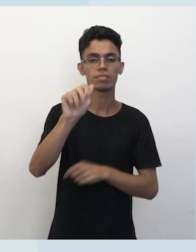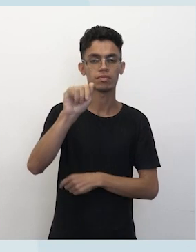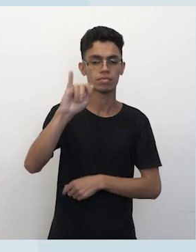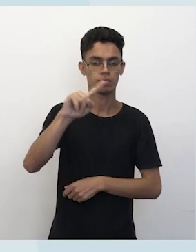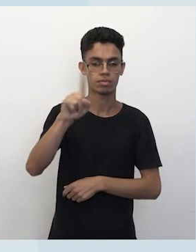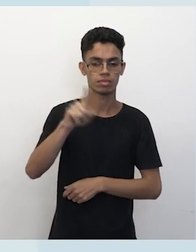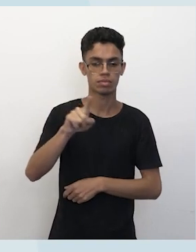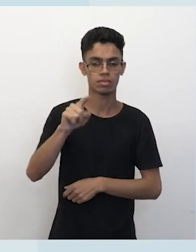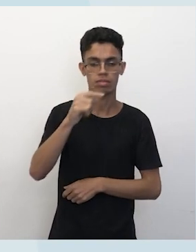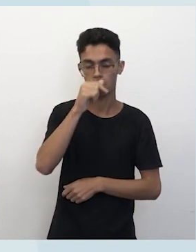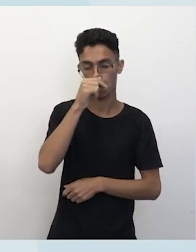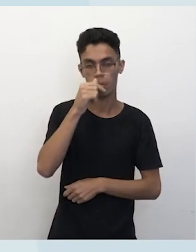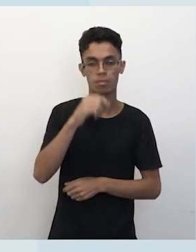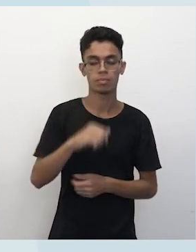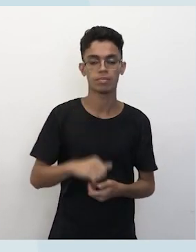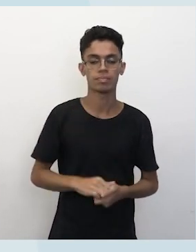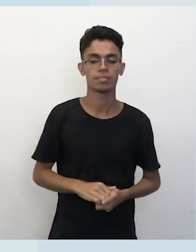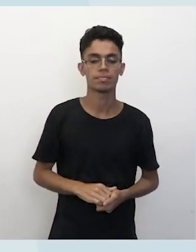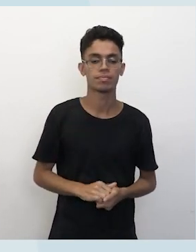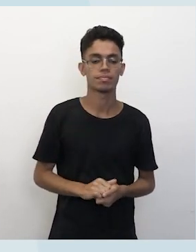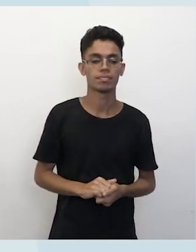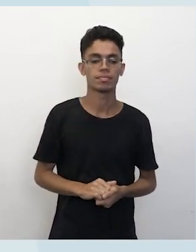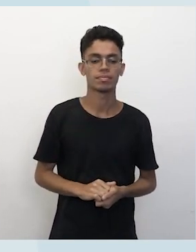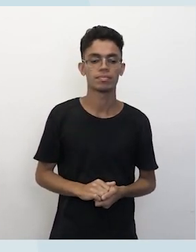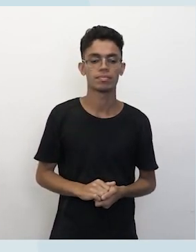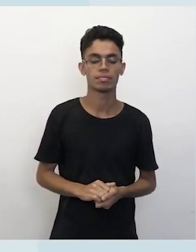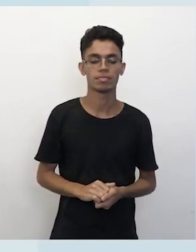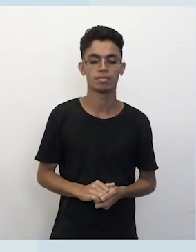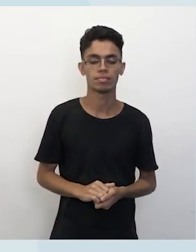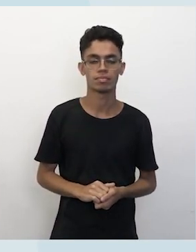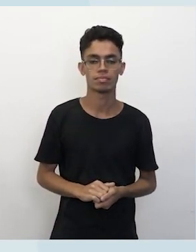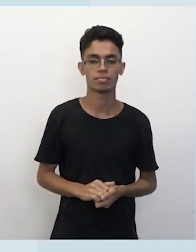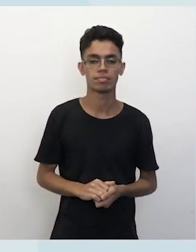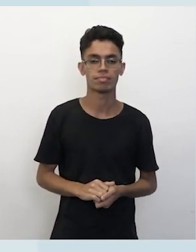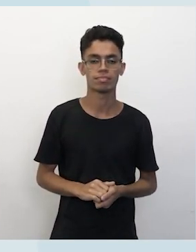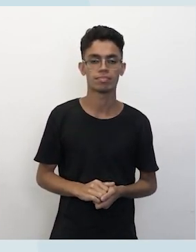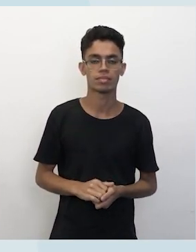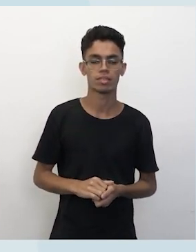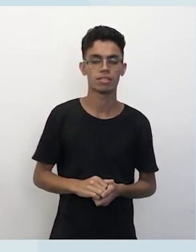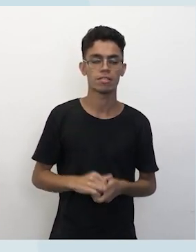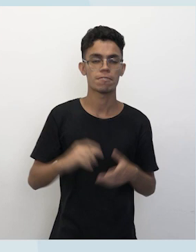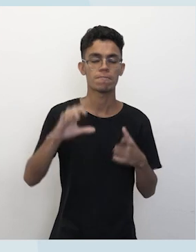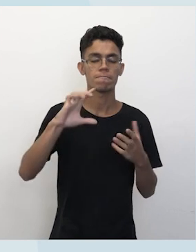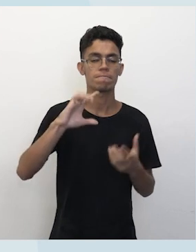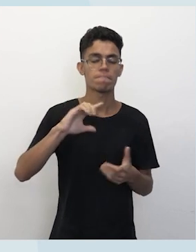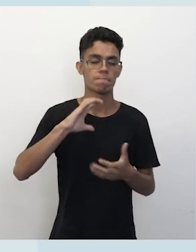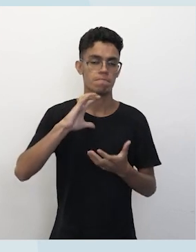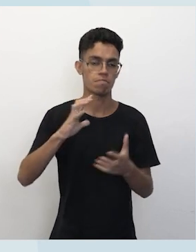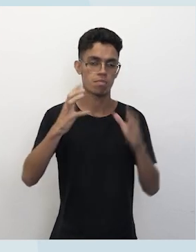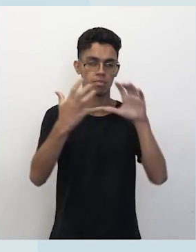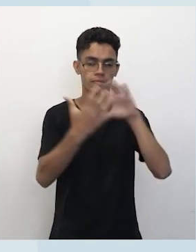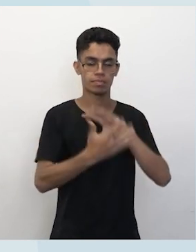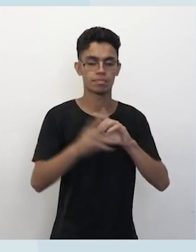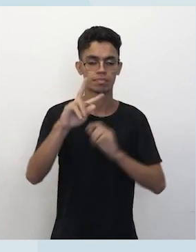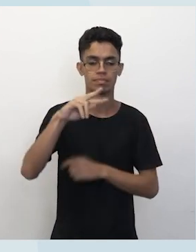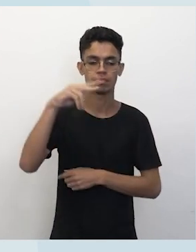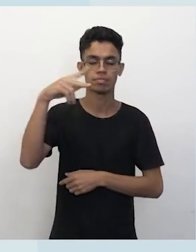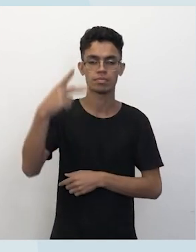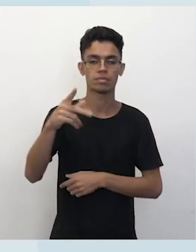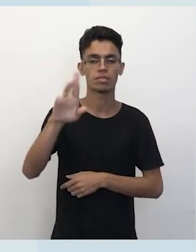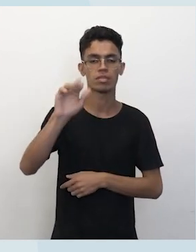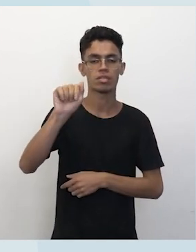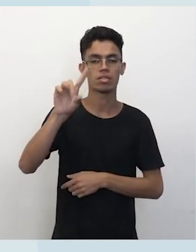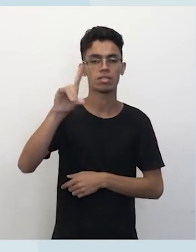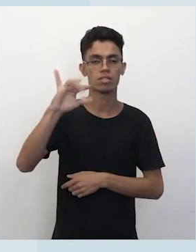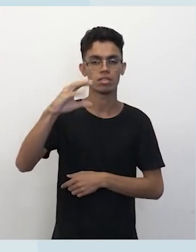raiz enésima de A elevado a M, é aquela famosa, né? A gente transforma a potência em um radical,